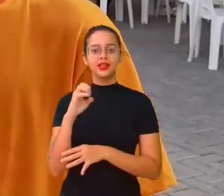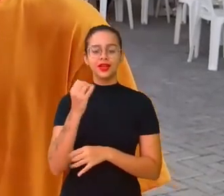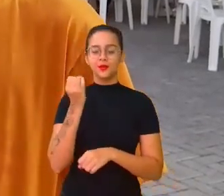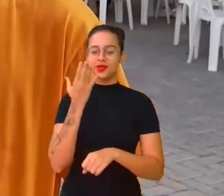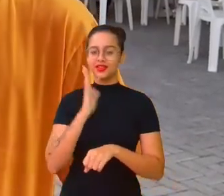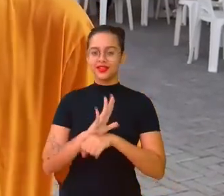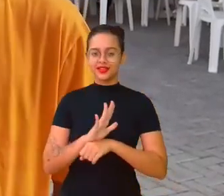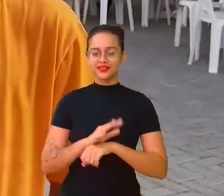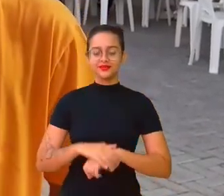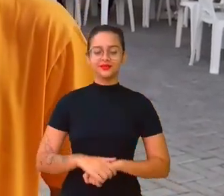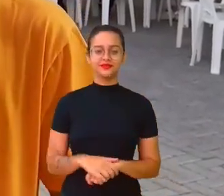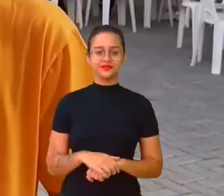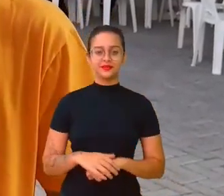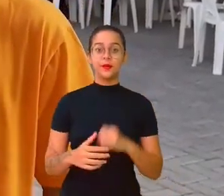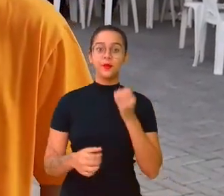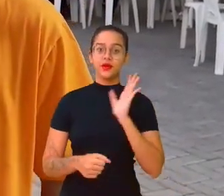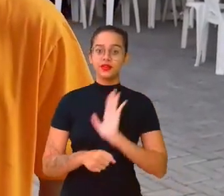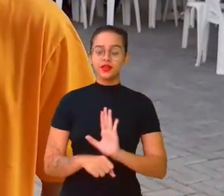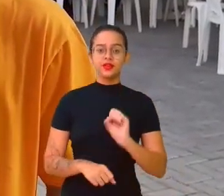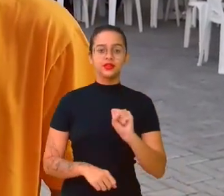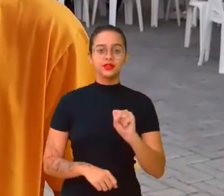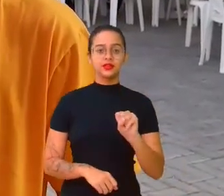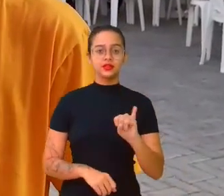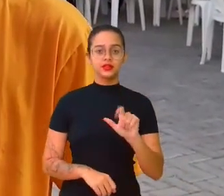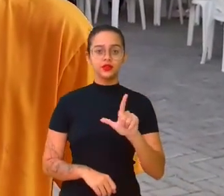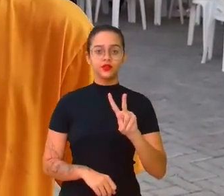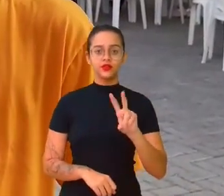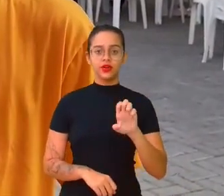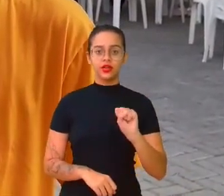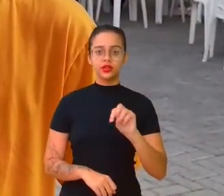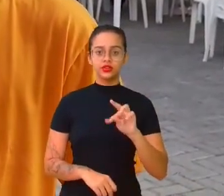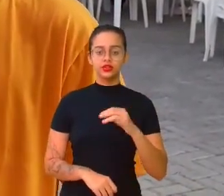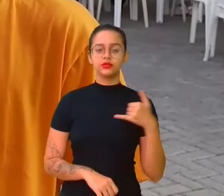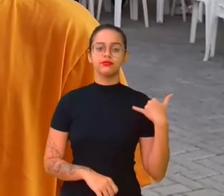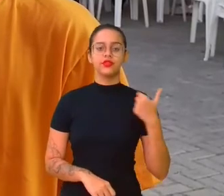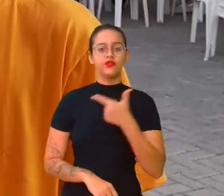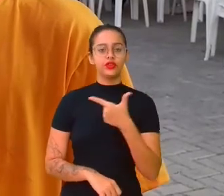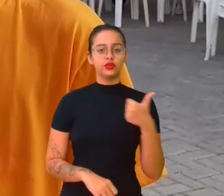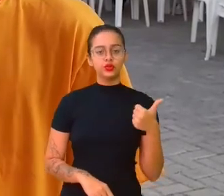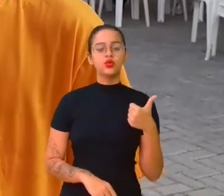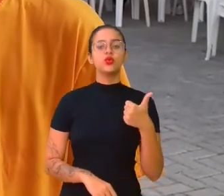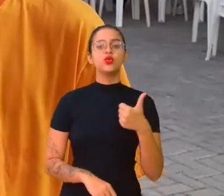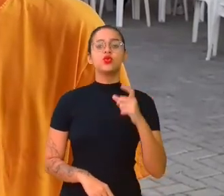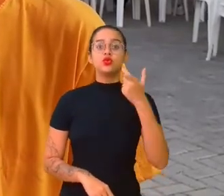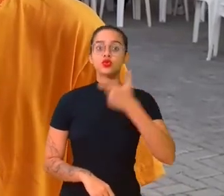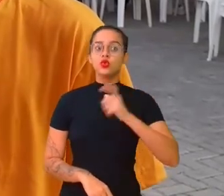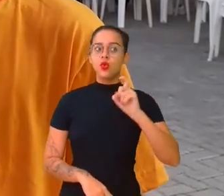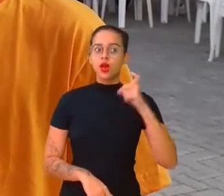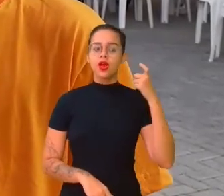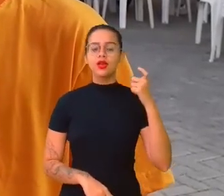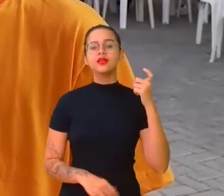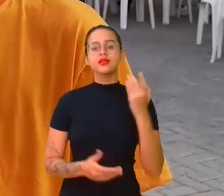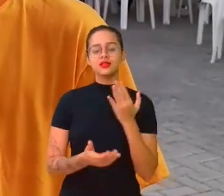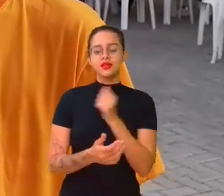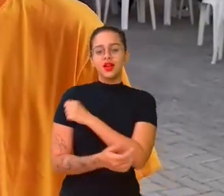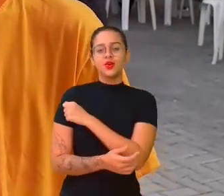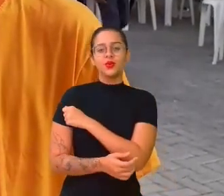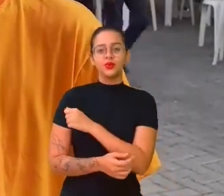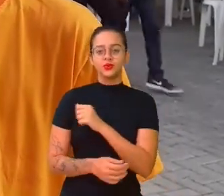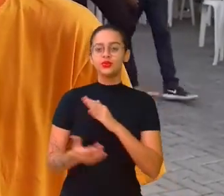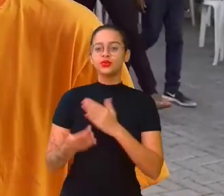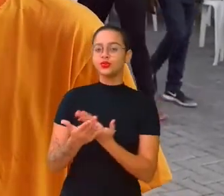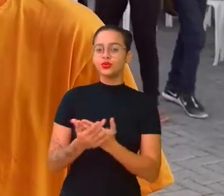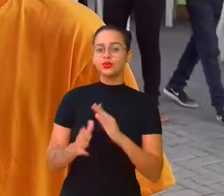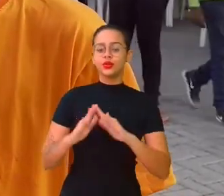tarde. Boa tarde, meu nome é Silvestre, eu tenho 21 anos de idade, sou ex-aluno da rede, estudei no